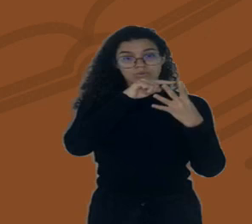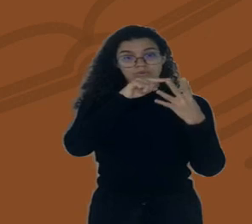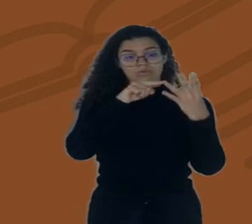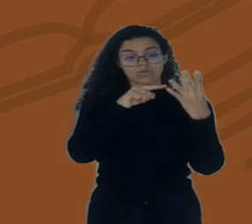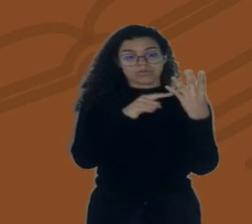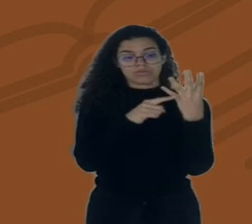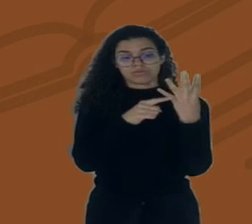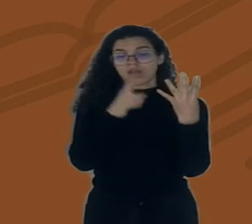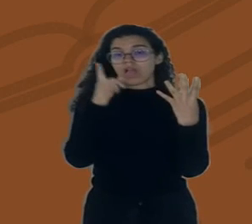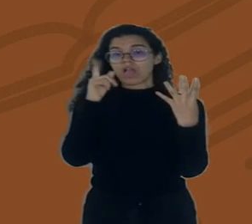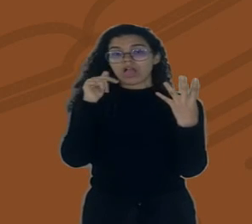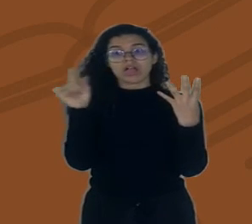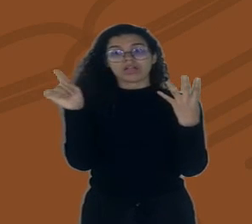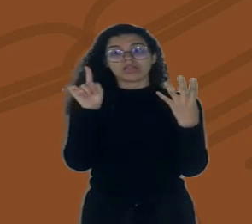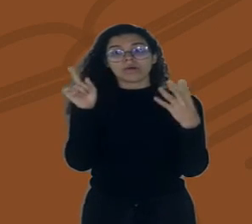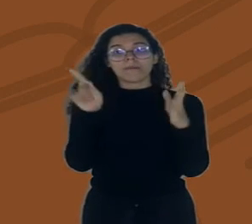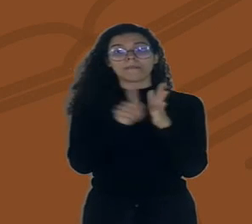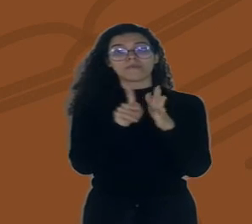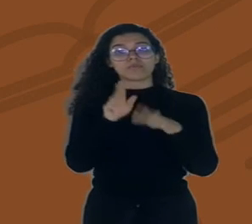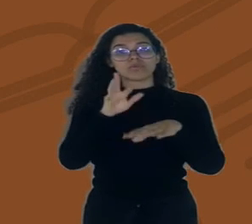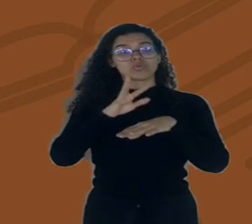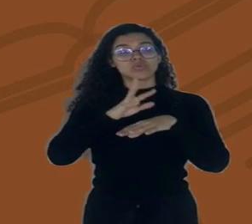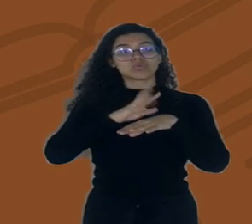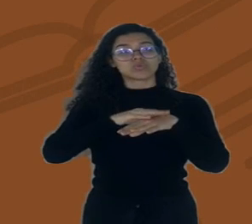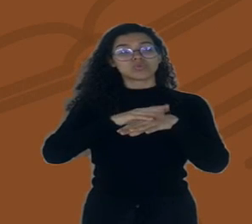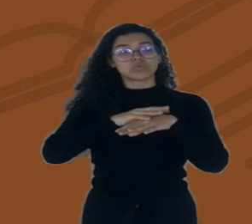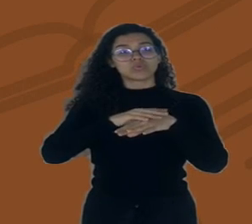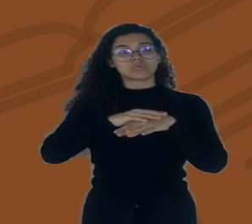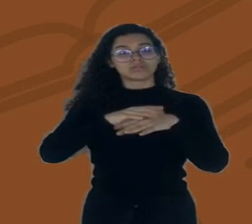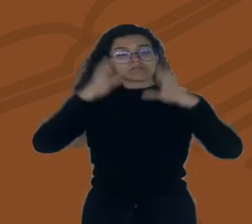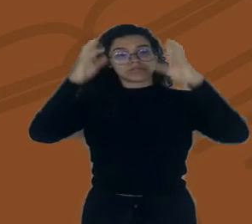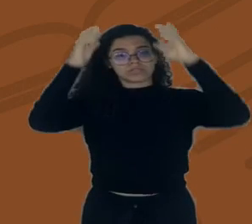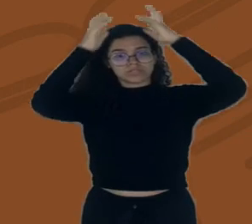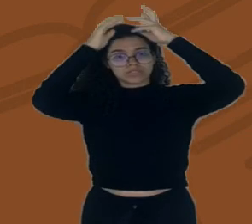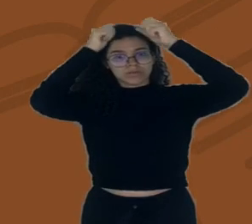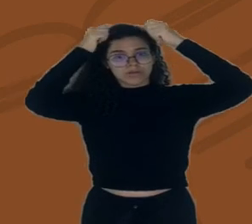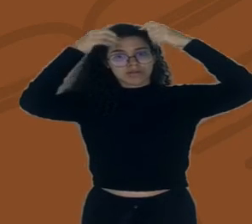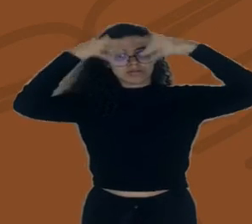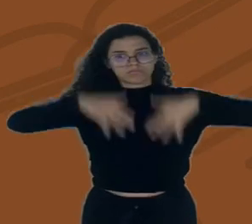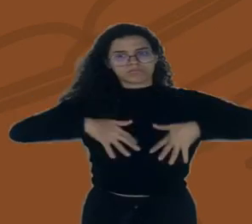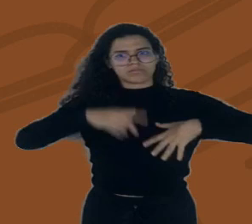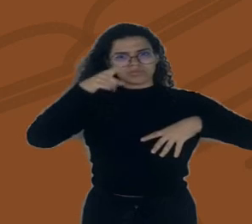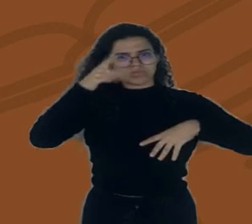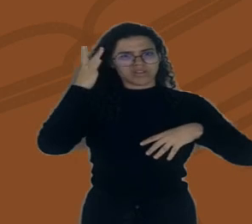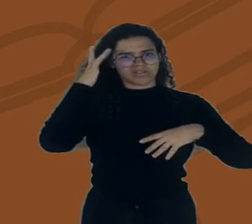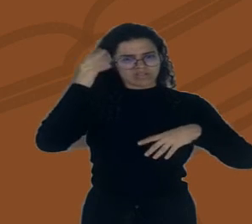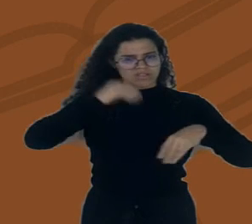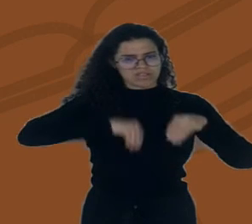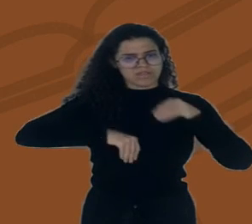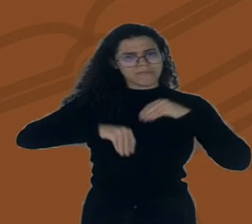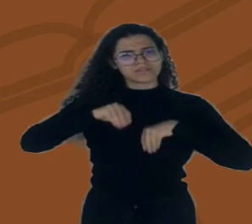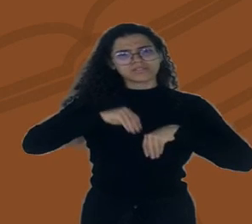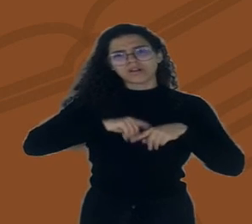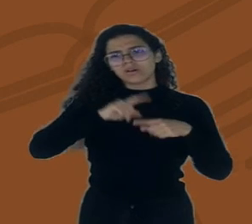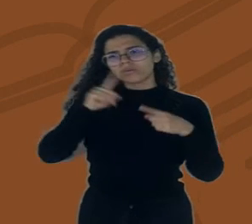abaixo não representa doença do sistema nervoso? Será que a depressão é uma doença que afeta o sistema nervoso?